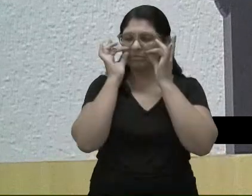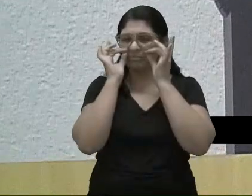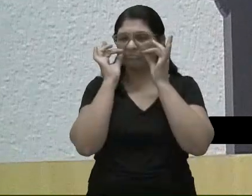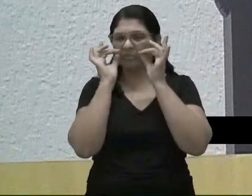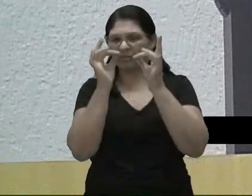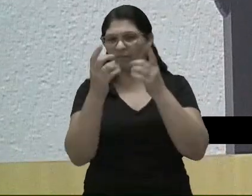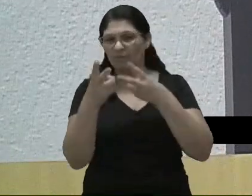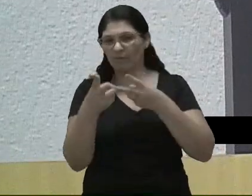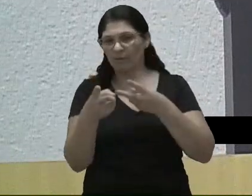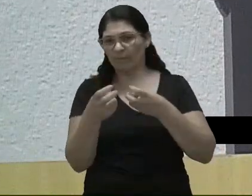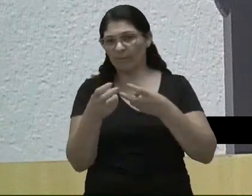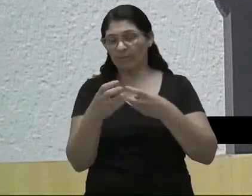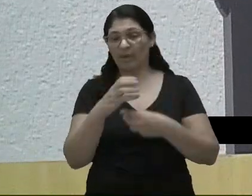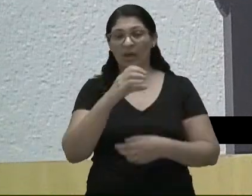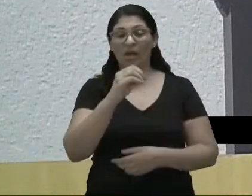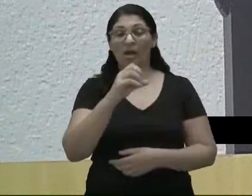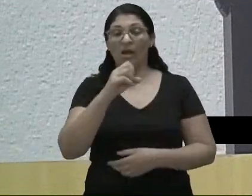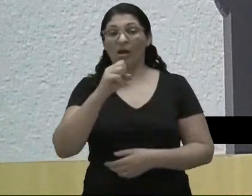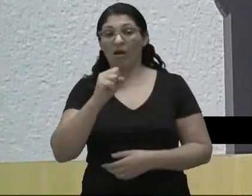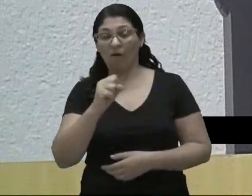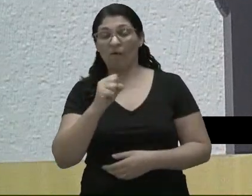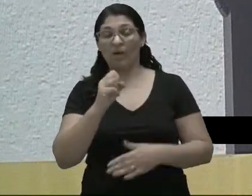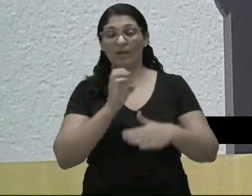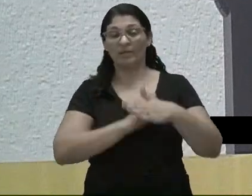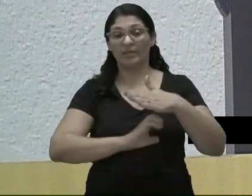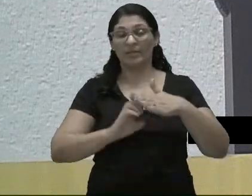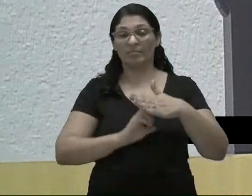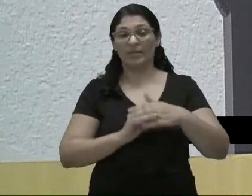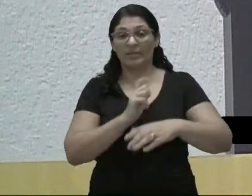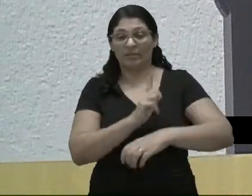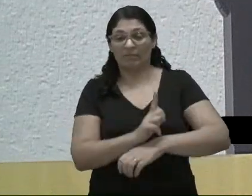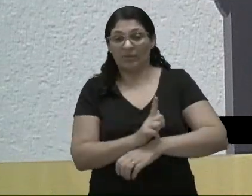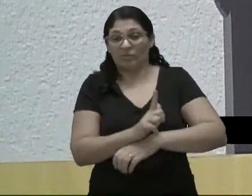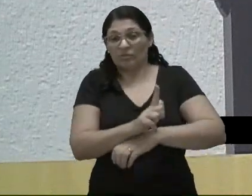a OS é a empresa que faz a gestão da unidade.